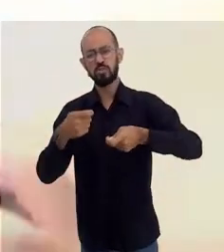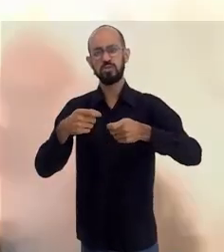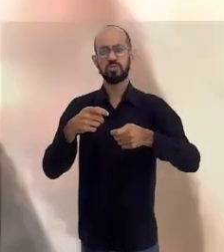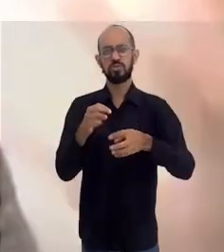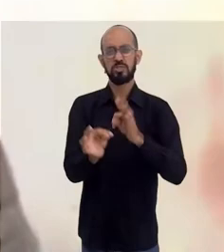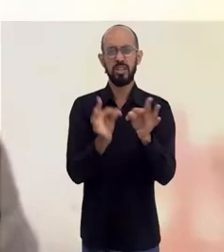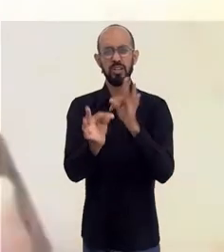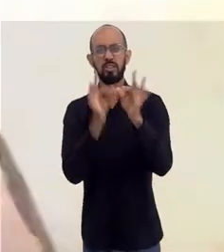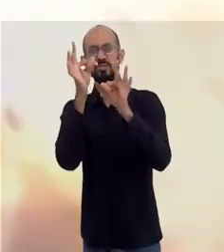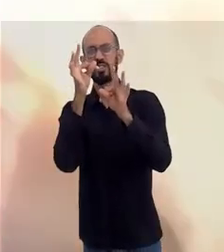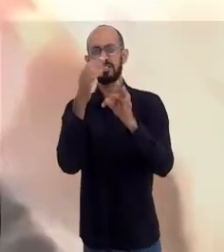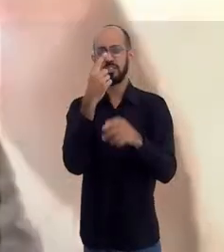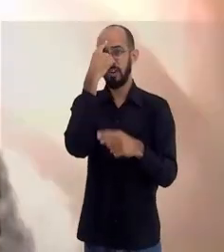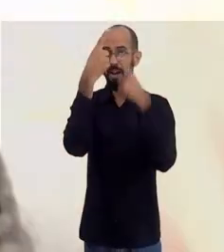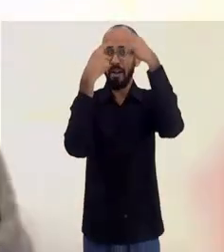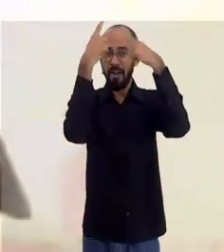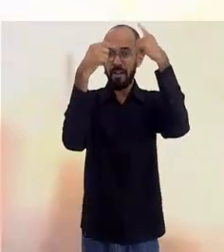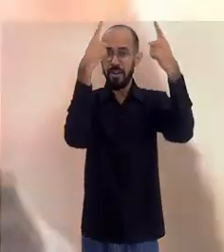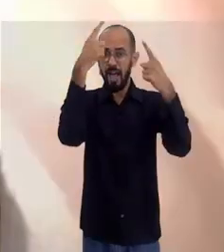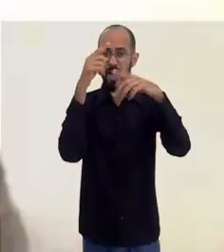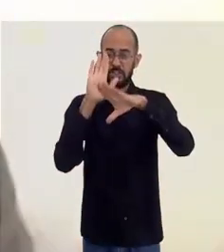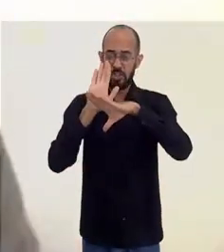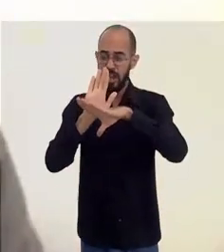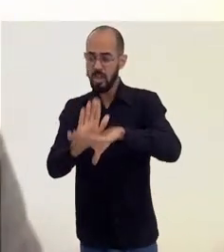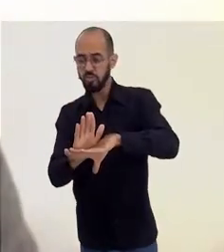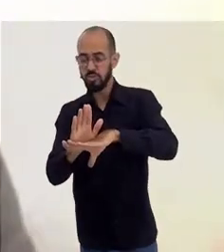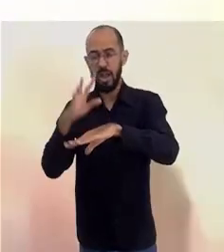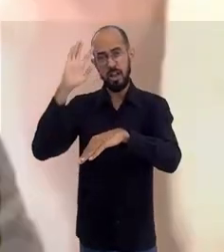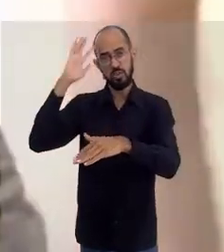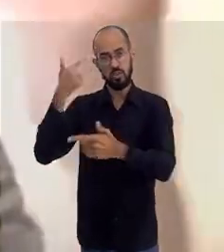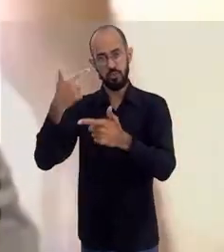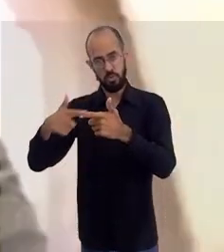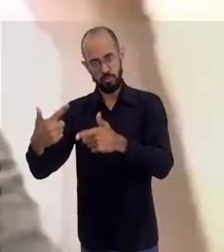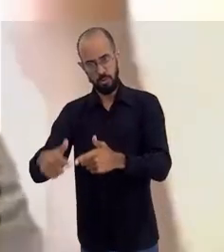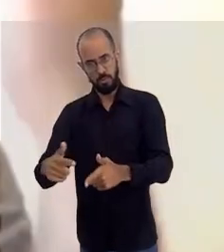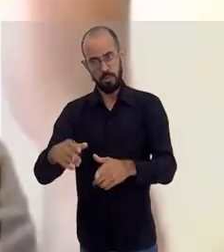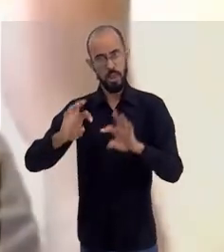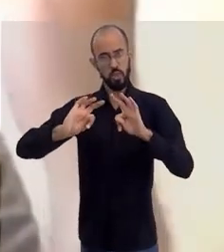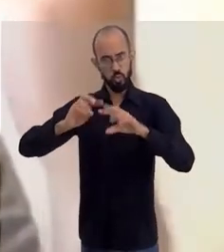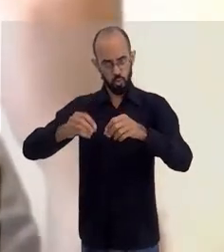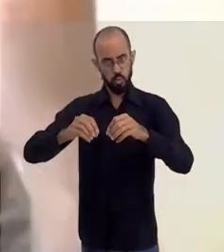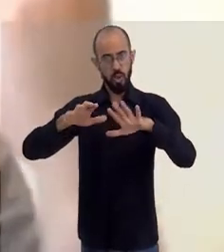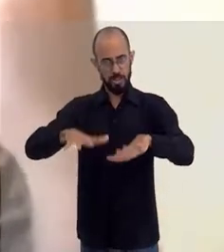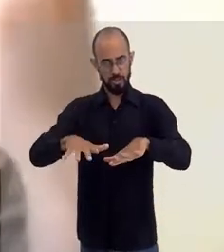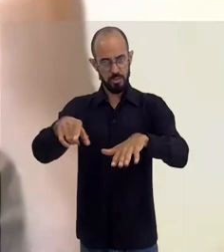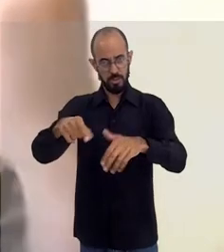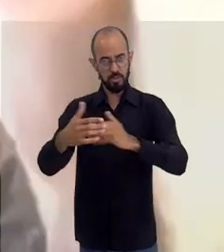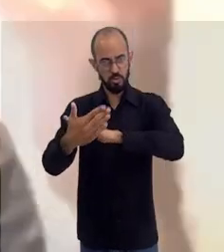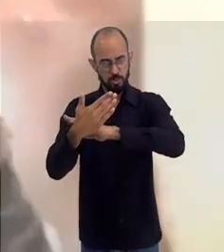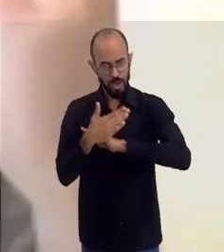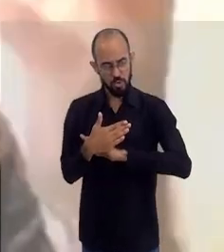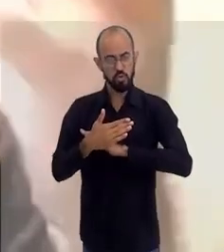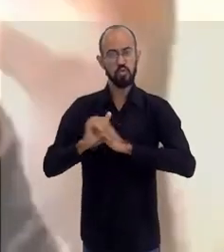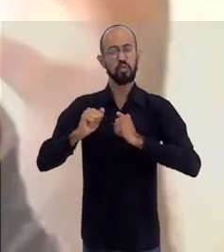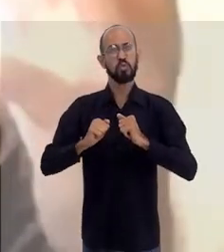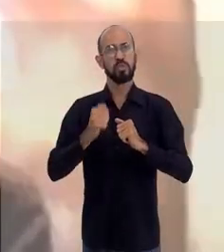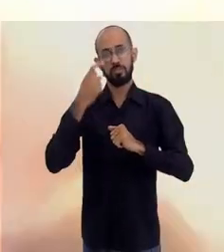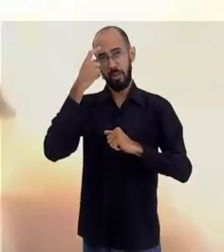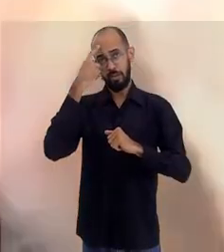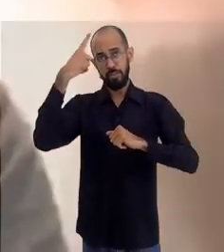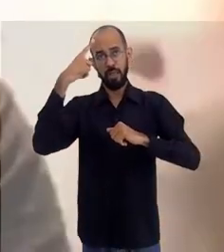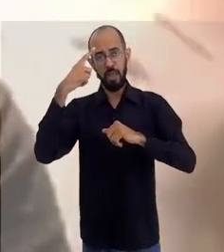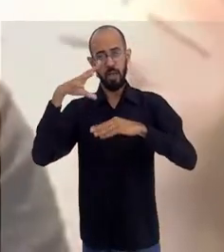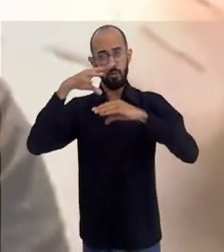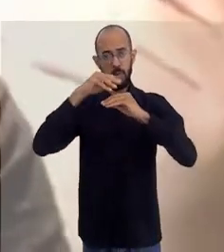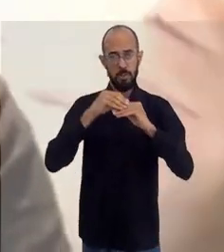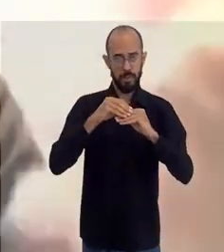falando de criar te ajudar a resolver algum problema e isso tudo vem ajudando né A Cúpula essa